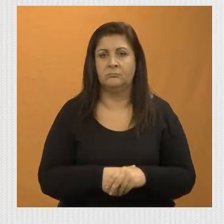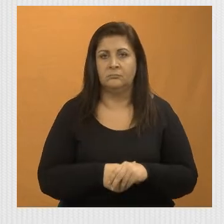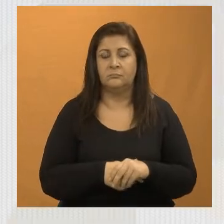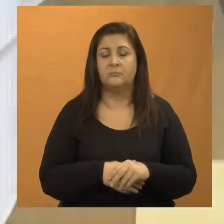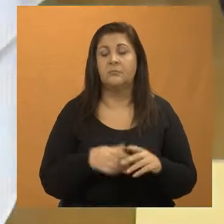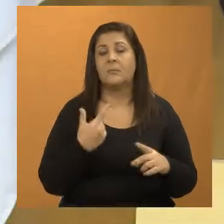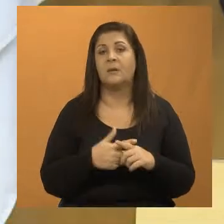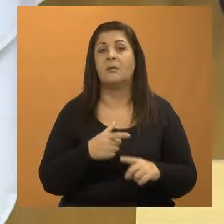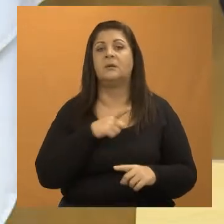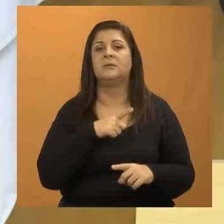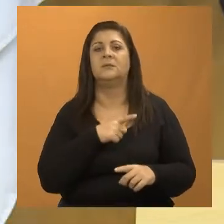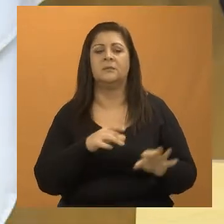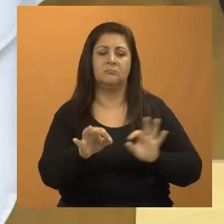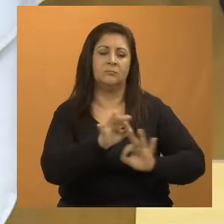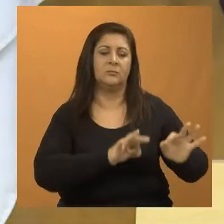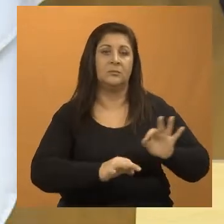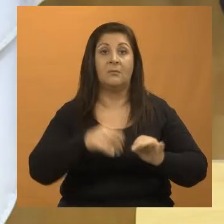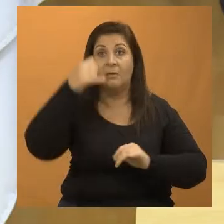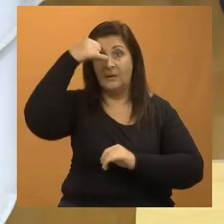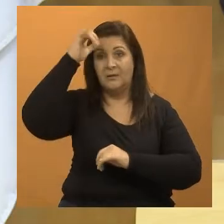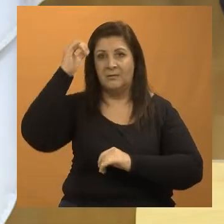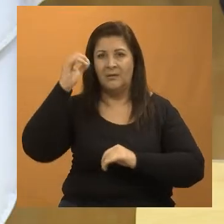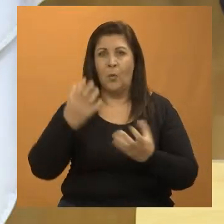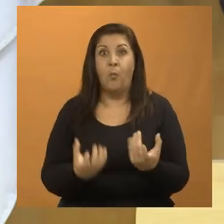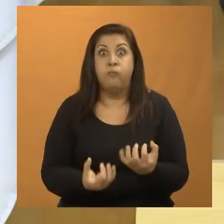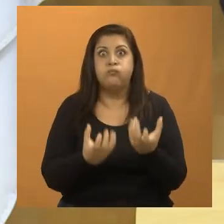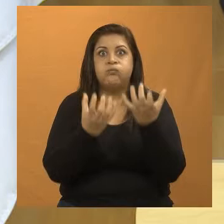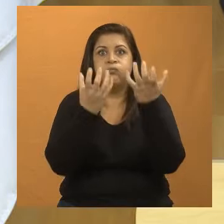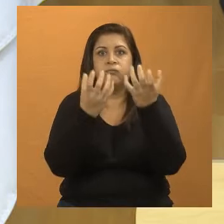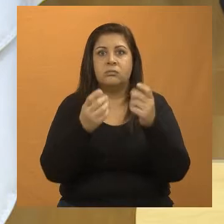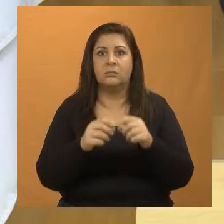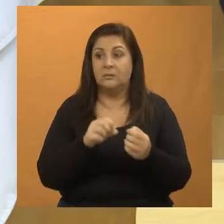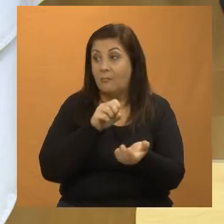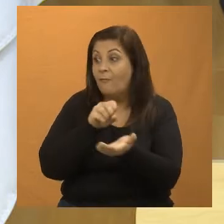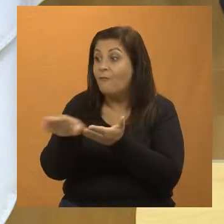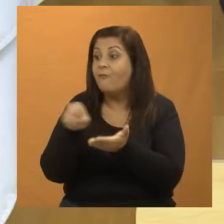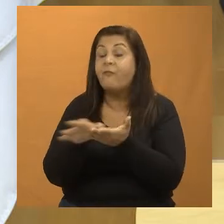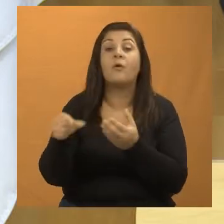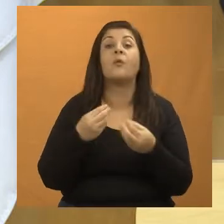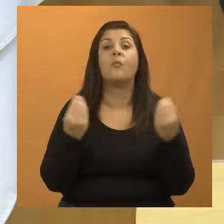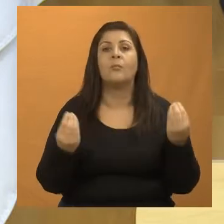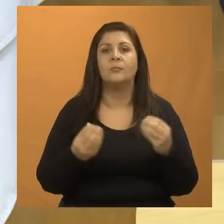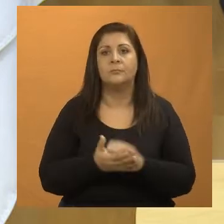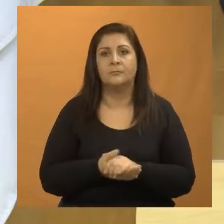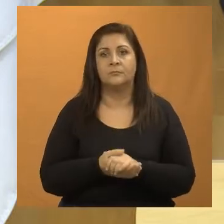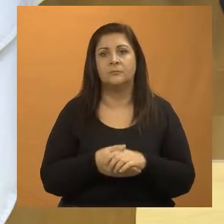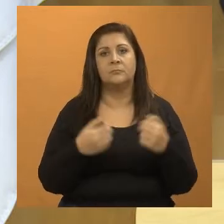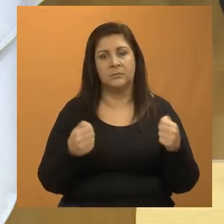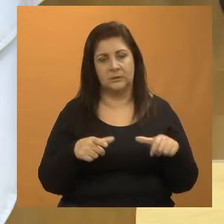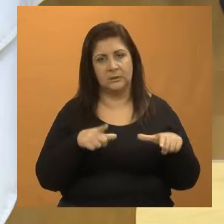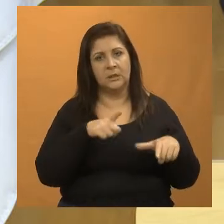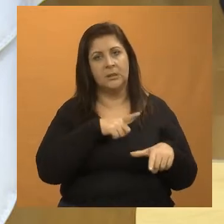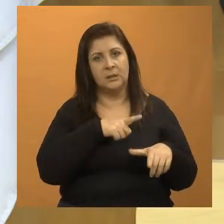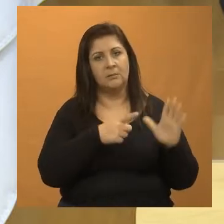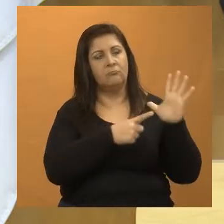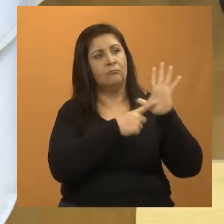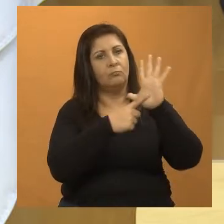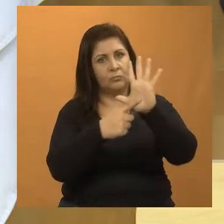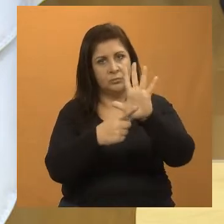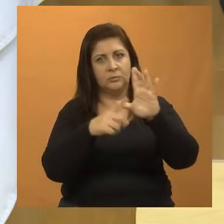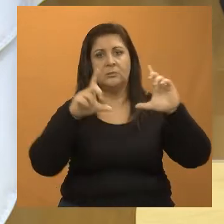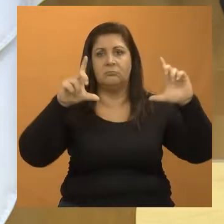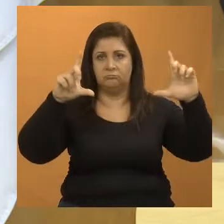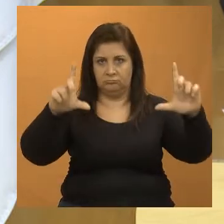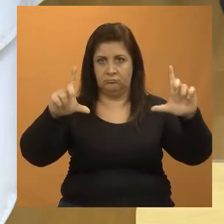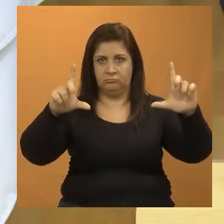você ter um projeto de combate a incêndio, um plano de fuga, sendo que você não tem uma planta para orientar